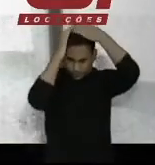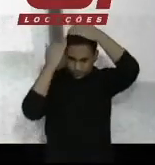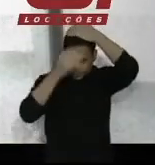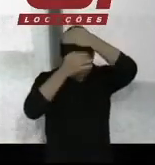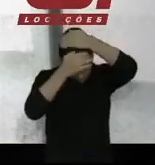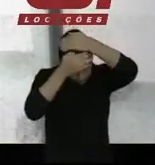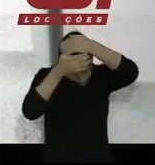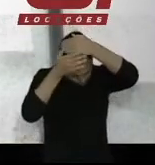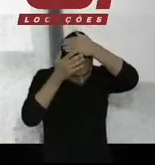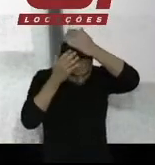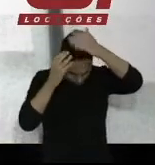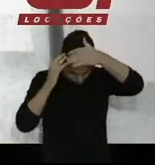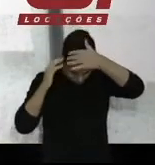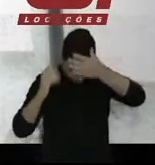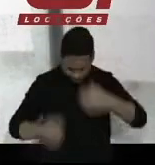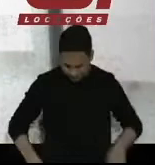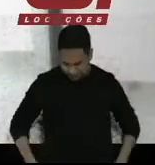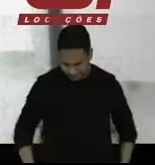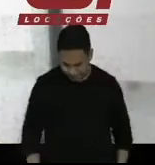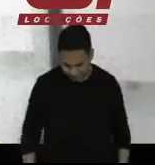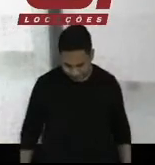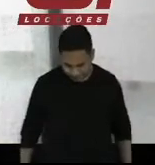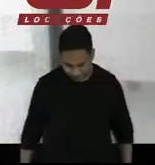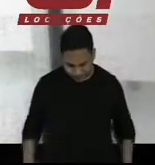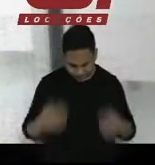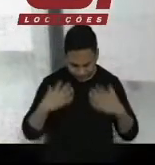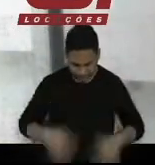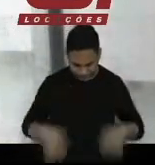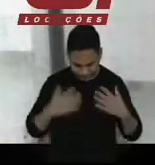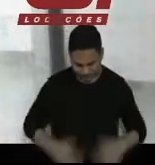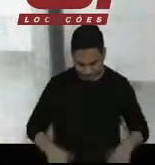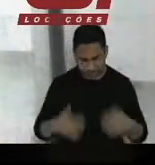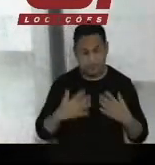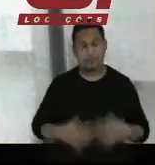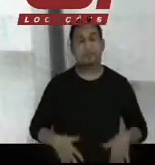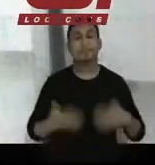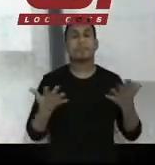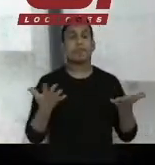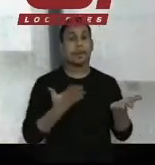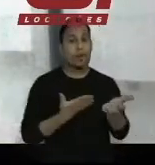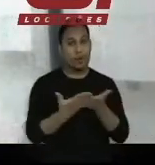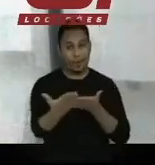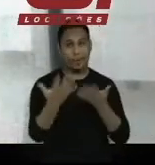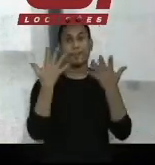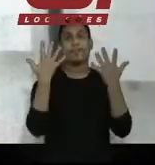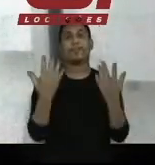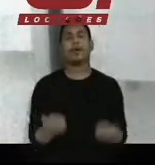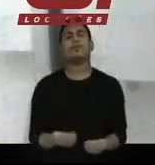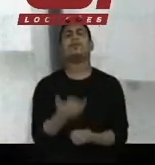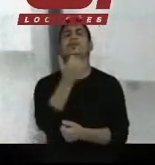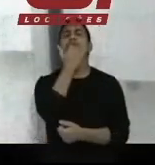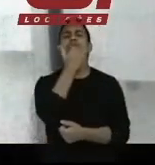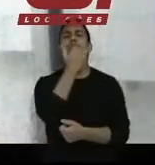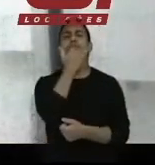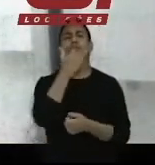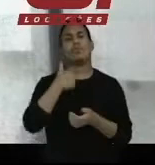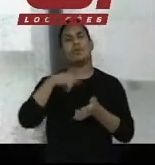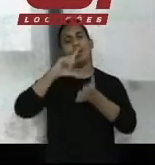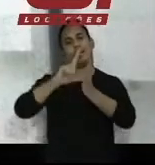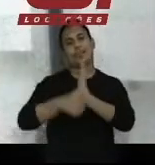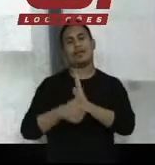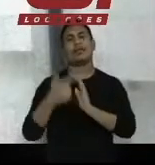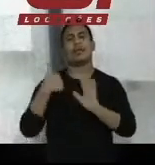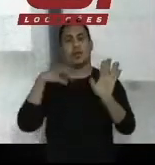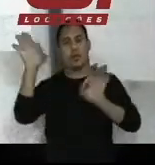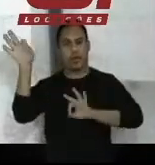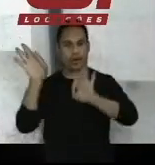Tá bom, obrigada. Bom, então vamos lá começar. Desculpem aí o pequeno atraso, a gente estava organizando aqui umas coisas, mas quero